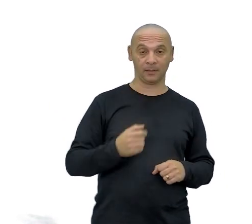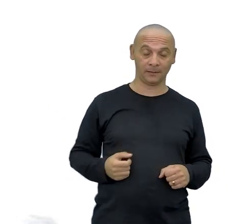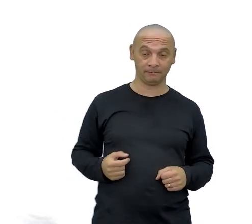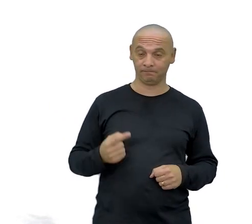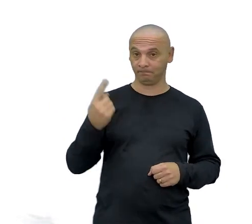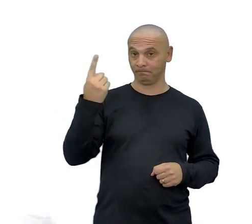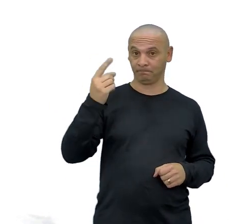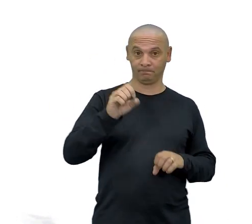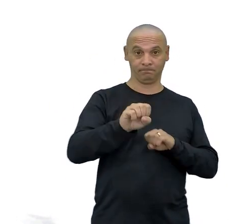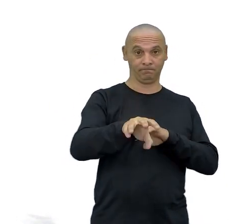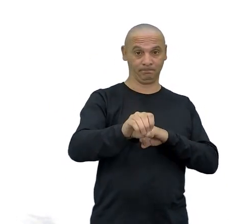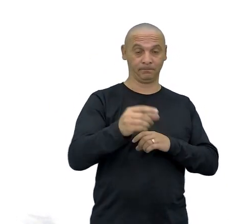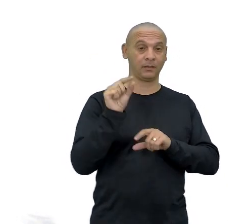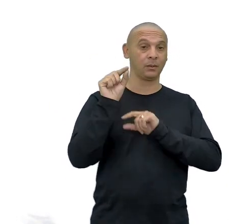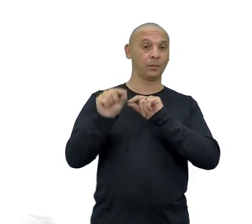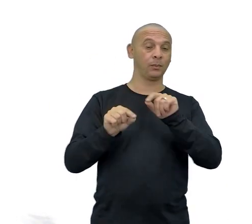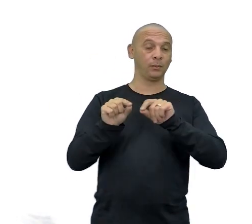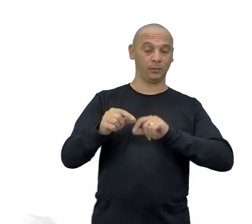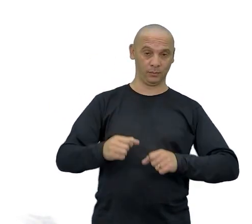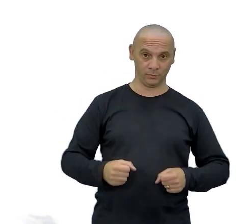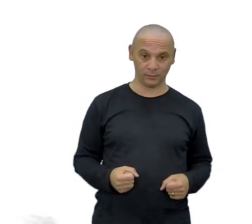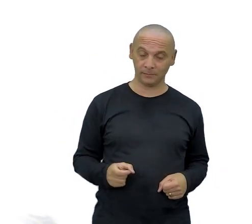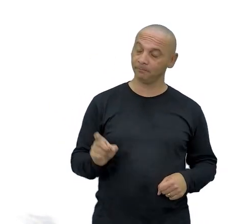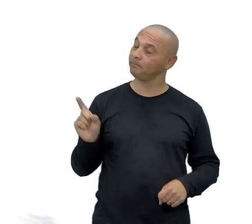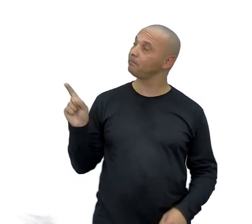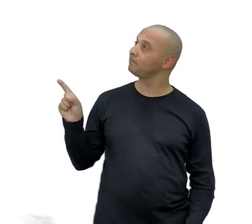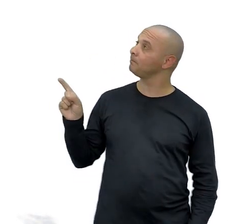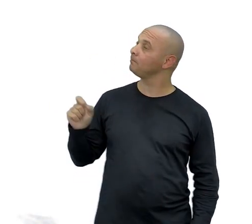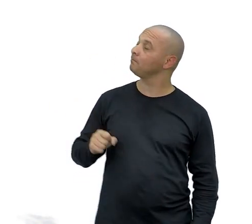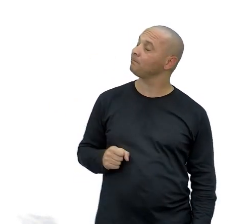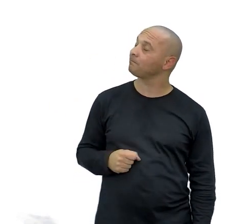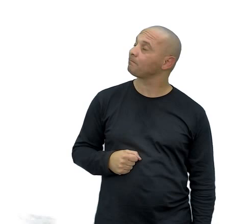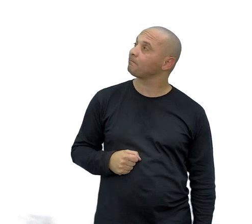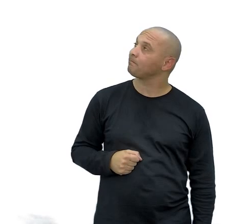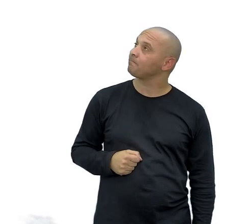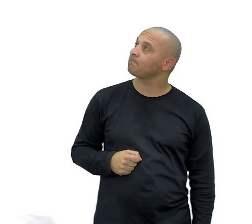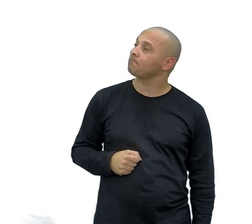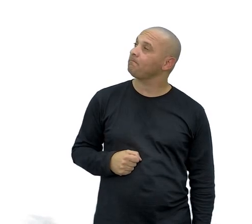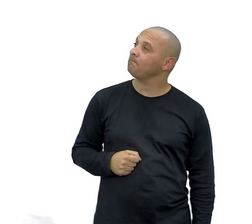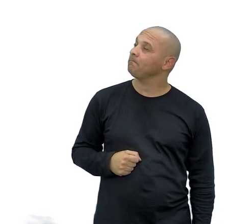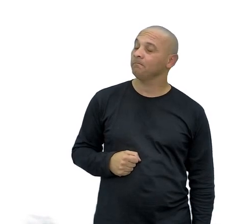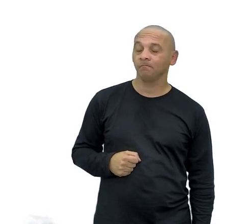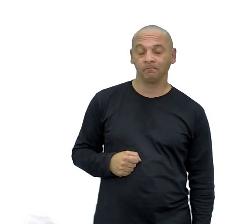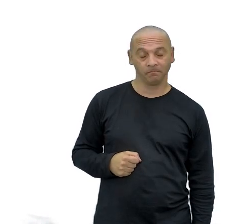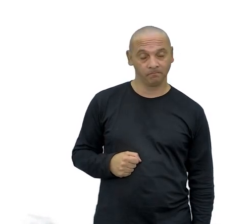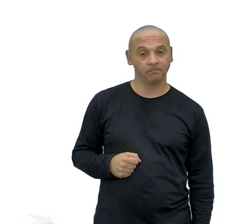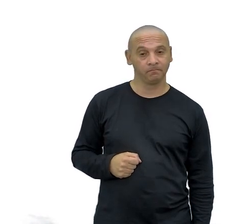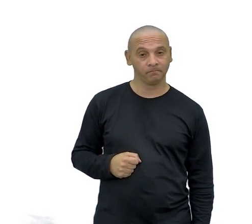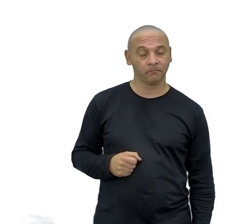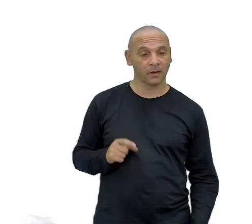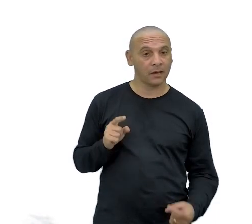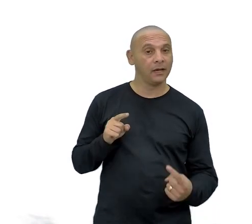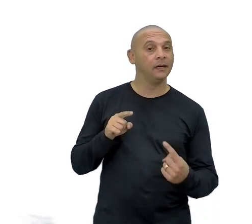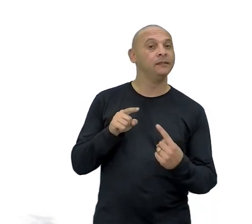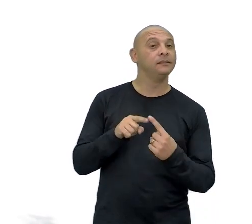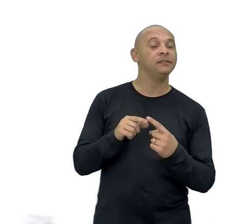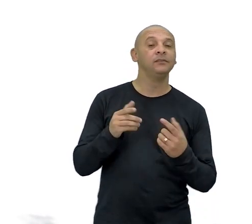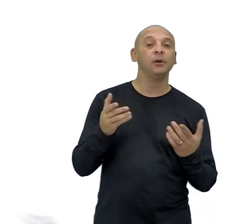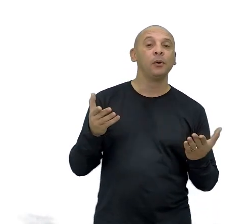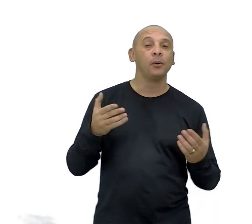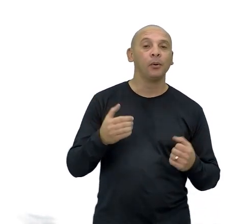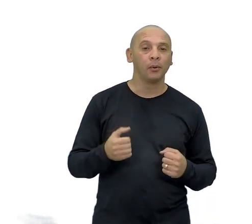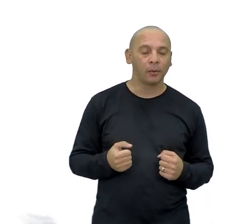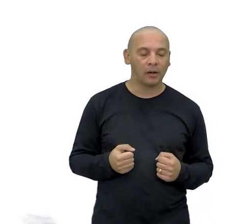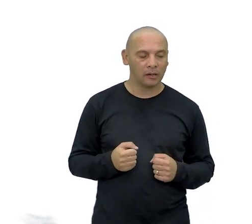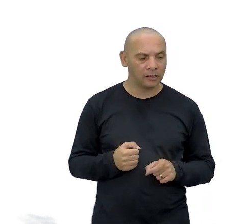A primeira aula, então, nessa sequência de atividade 1, ela traz o objetivo para a gente identificar